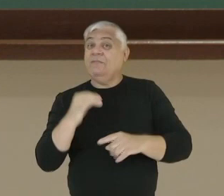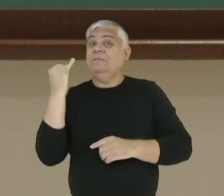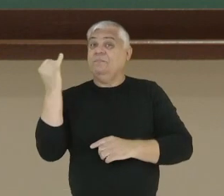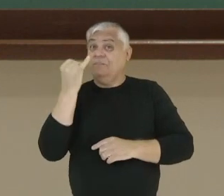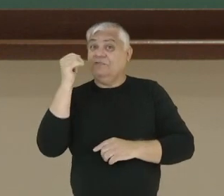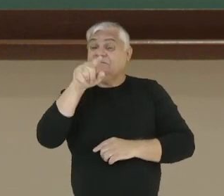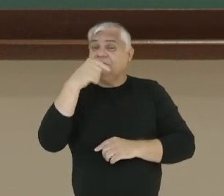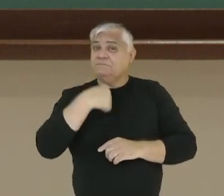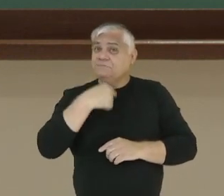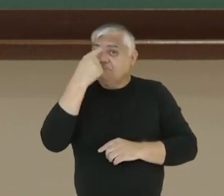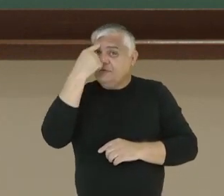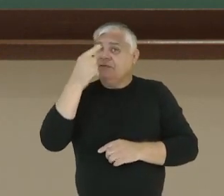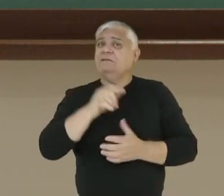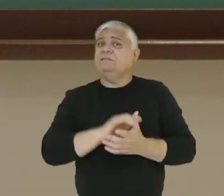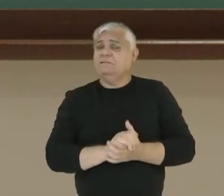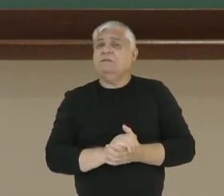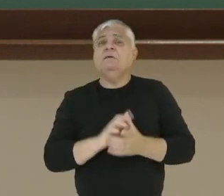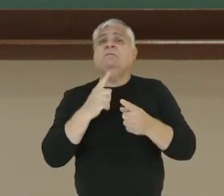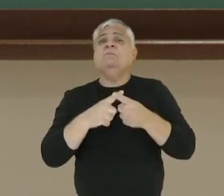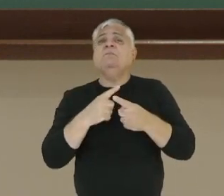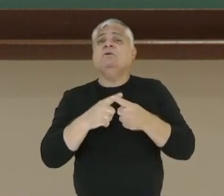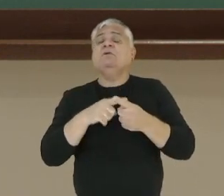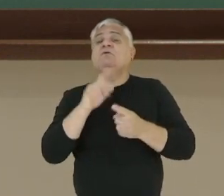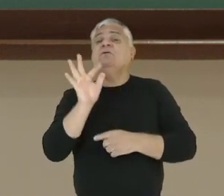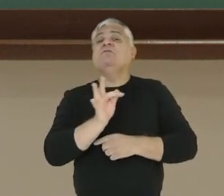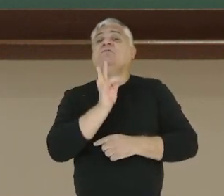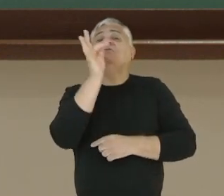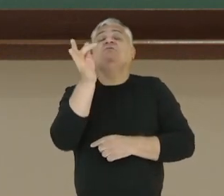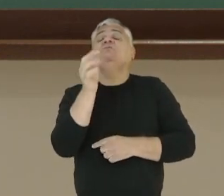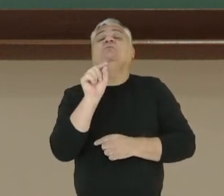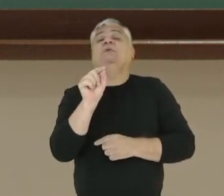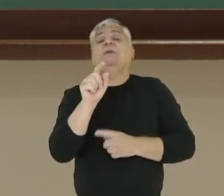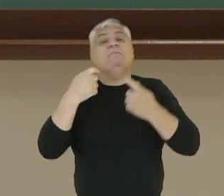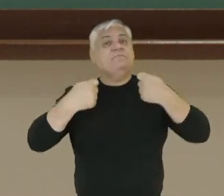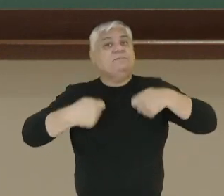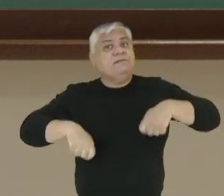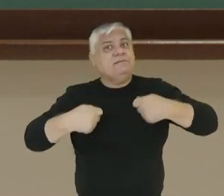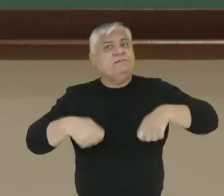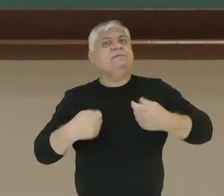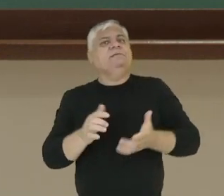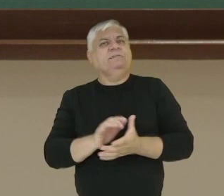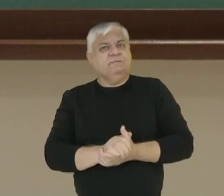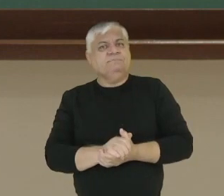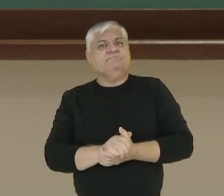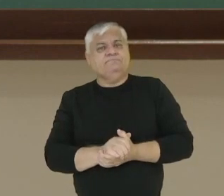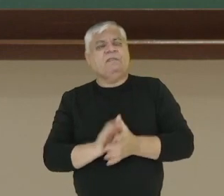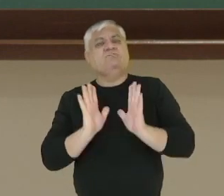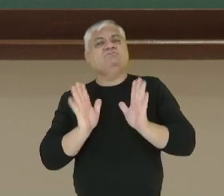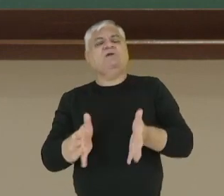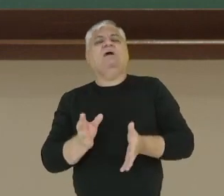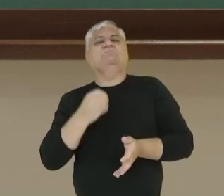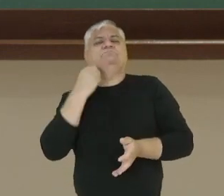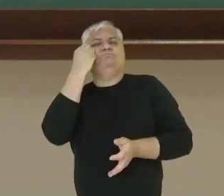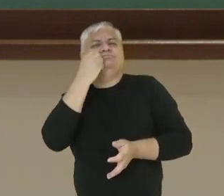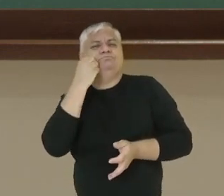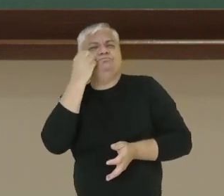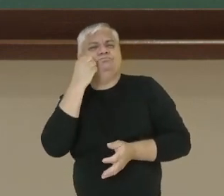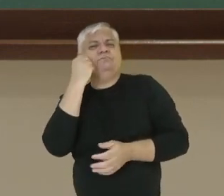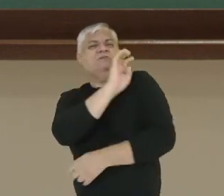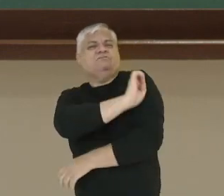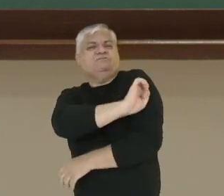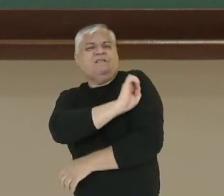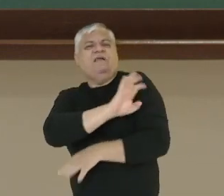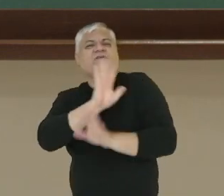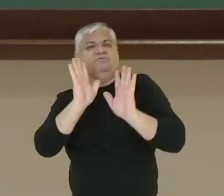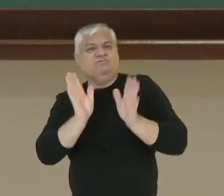você comece a pensar nisso, porque logo você vai necessitar disso, e aí você já tem alguma experiência, já vai